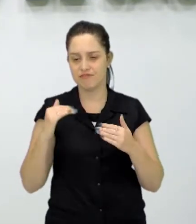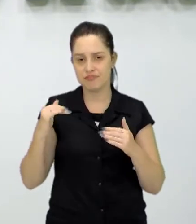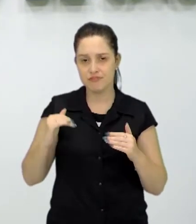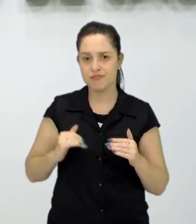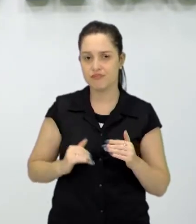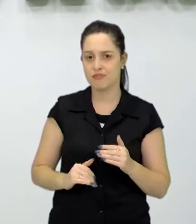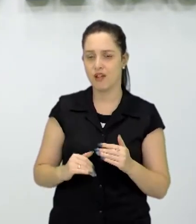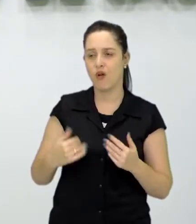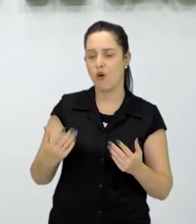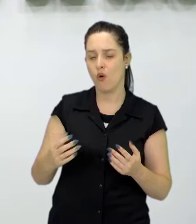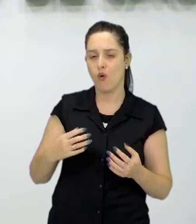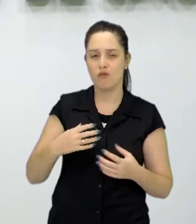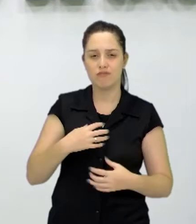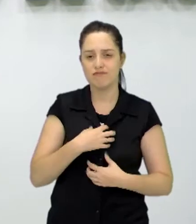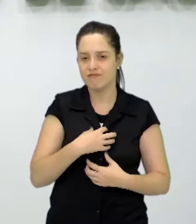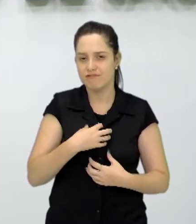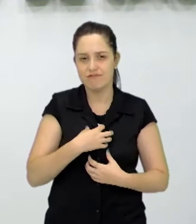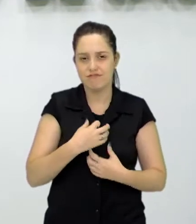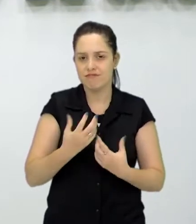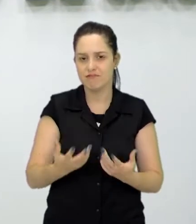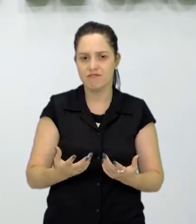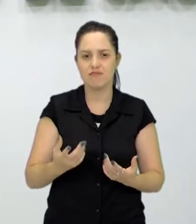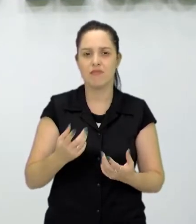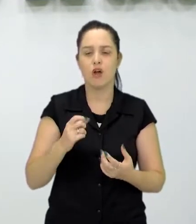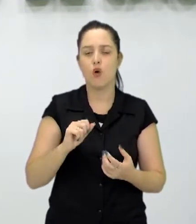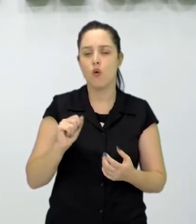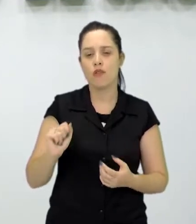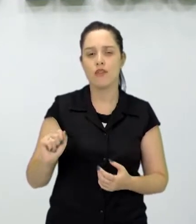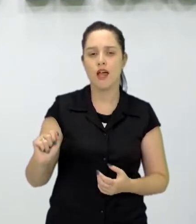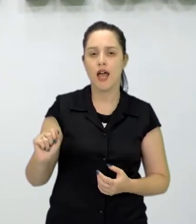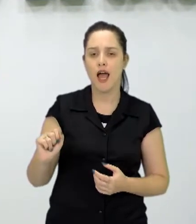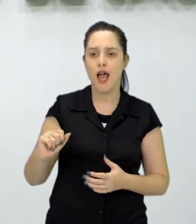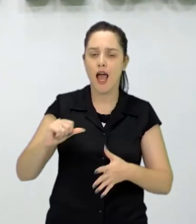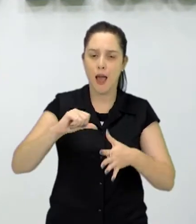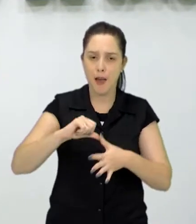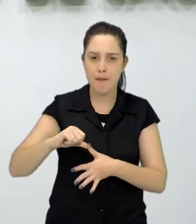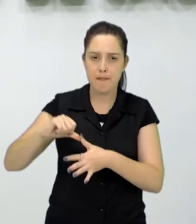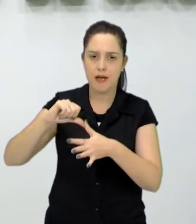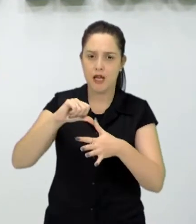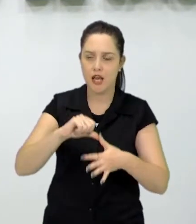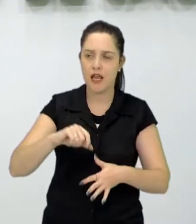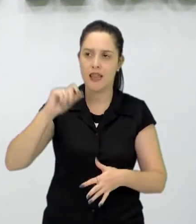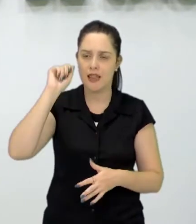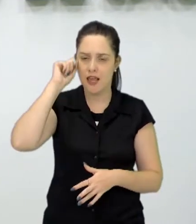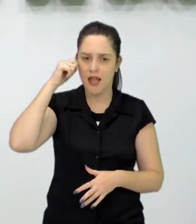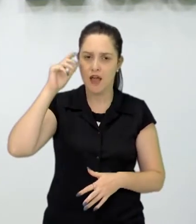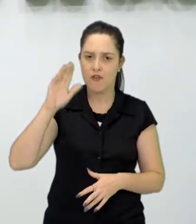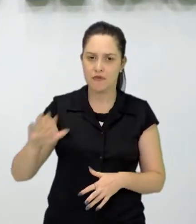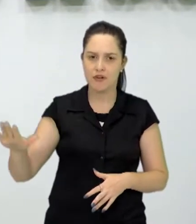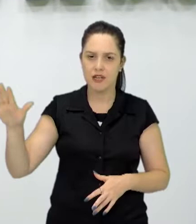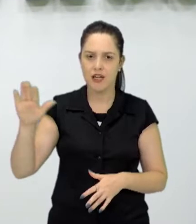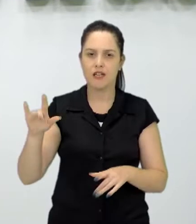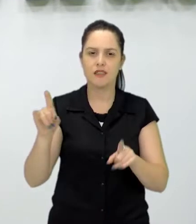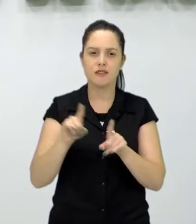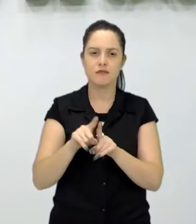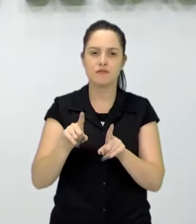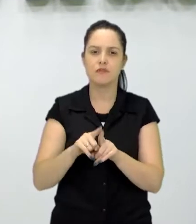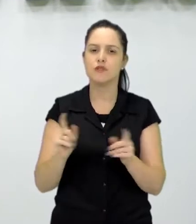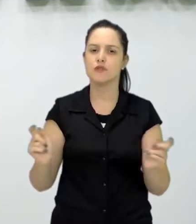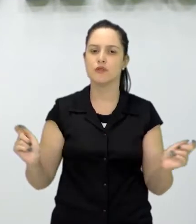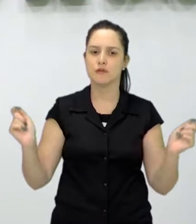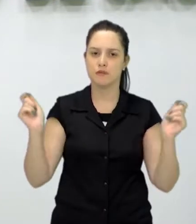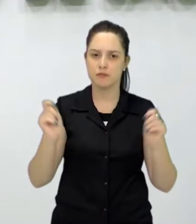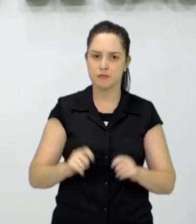questões climáticas. Por exemplo, na América do Sul e na África, que o clima é mais quente, as pessoas seriam